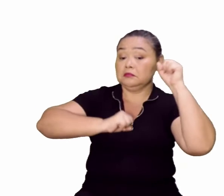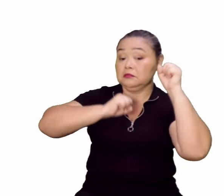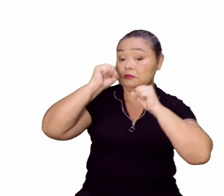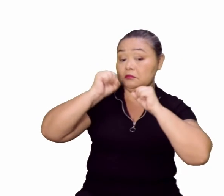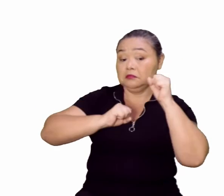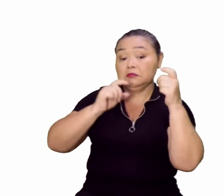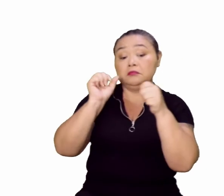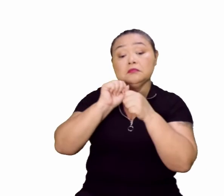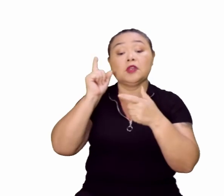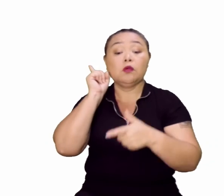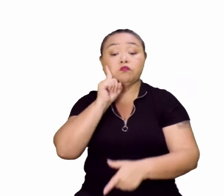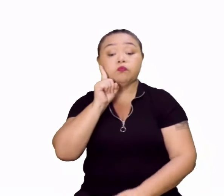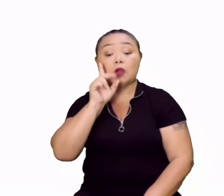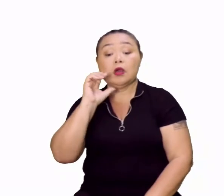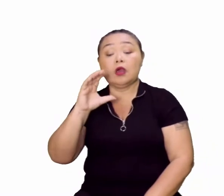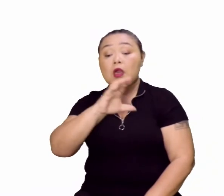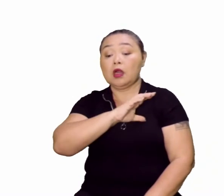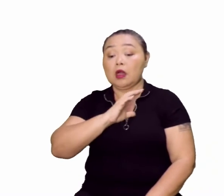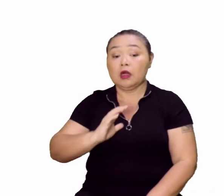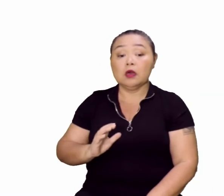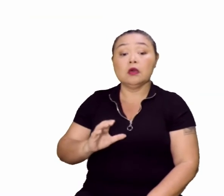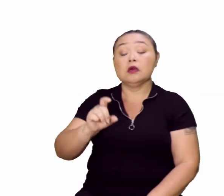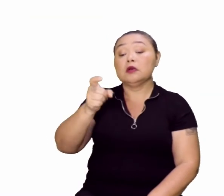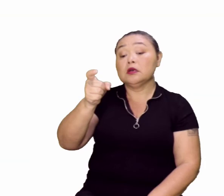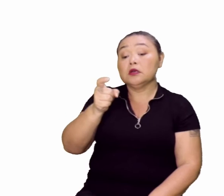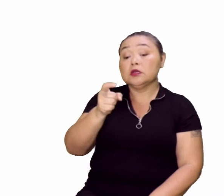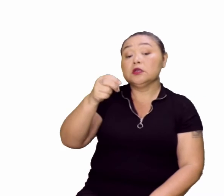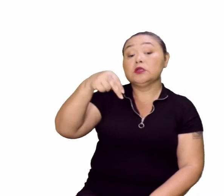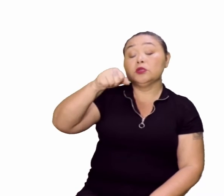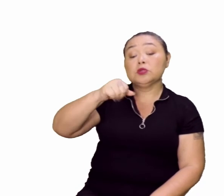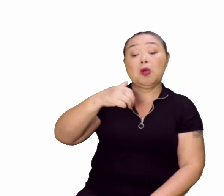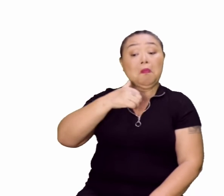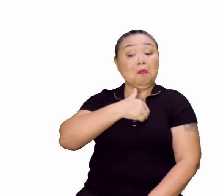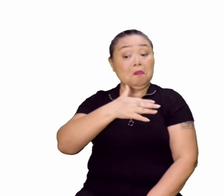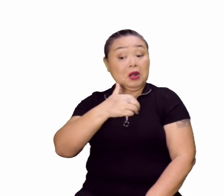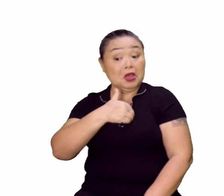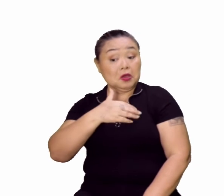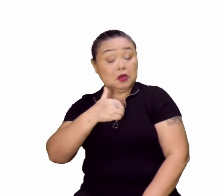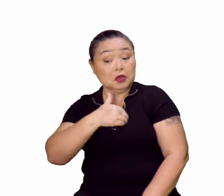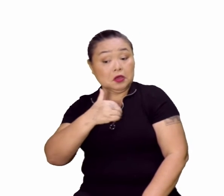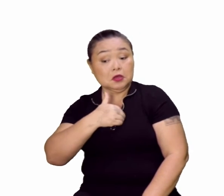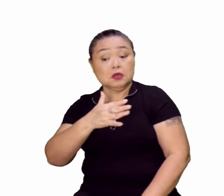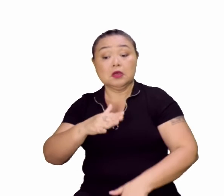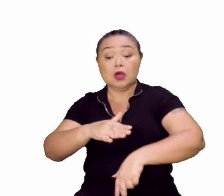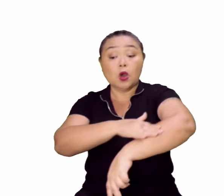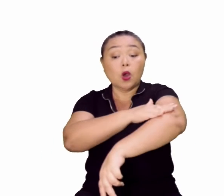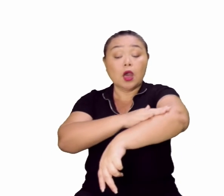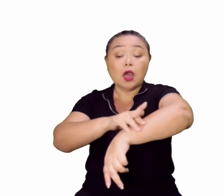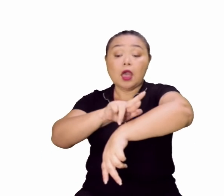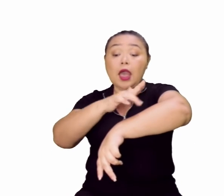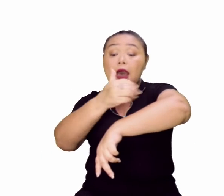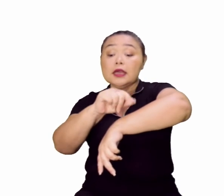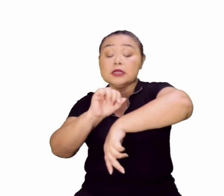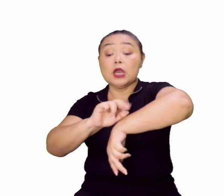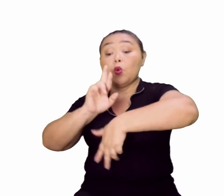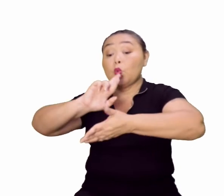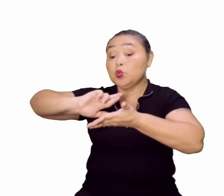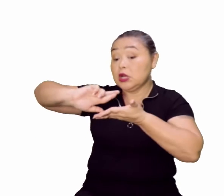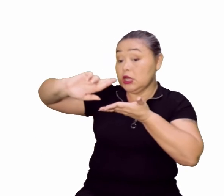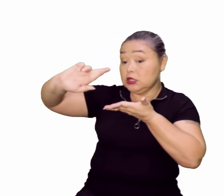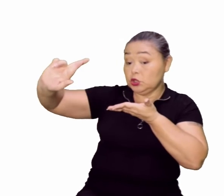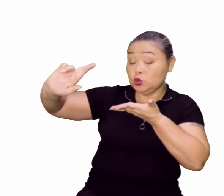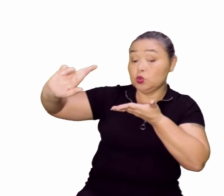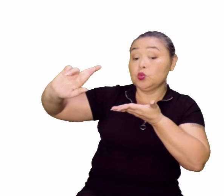Como o caso dos Estados Unidos. A xenofobia, o preconceito contra a raça, contra a